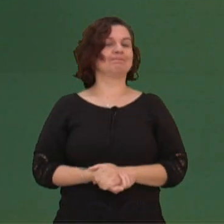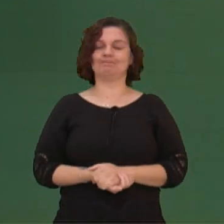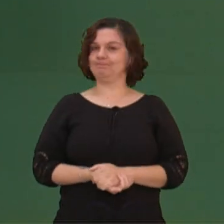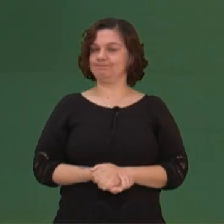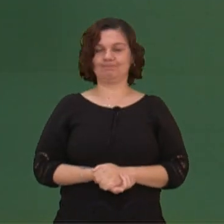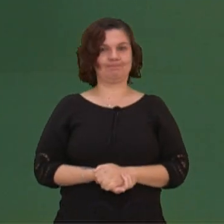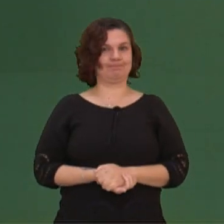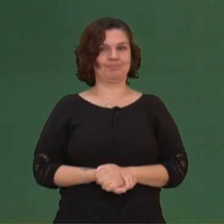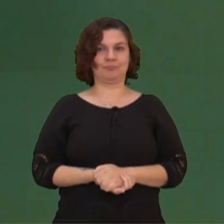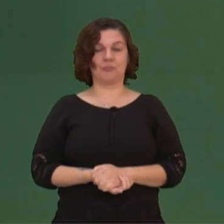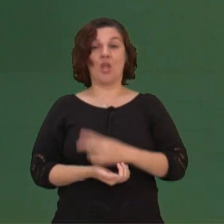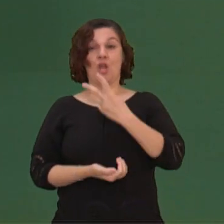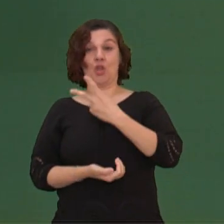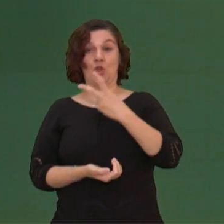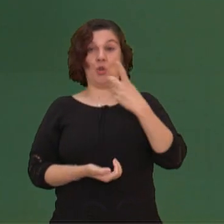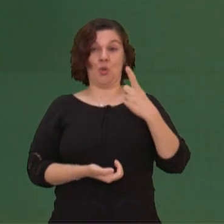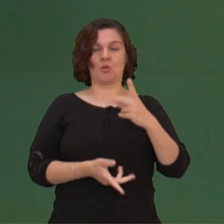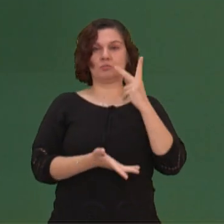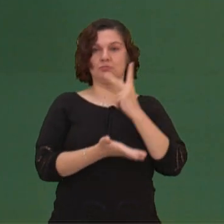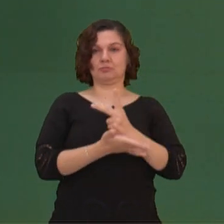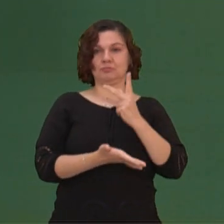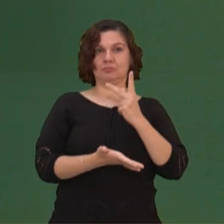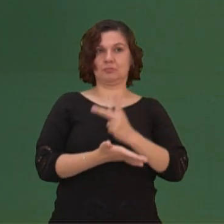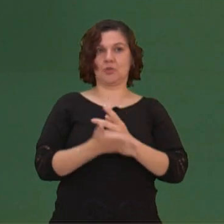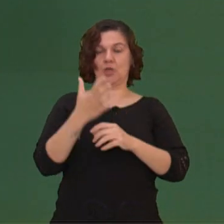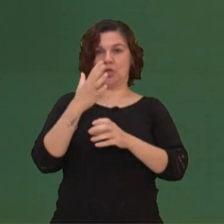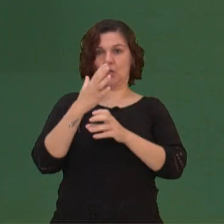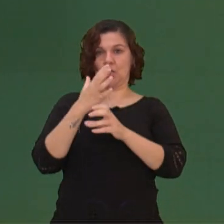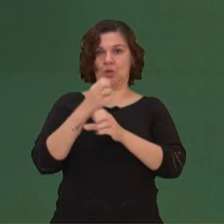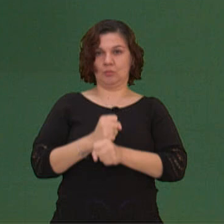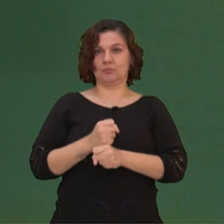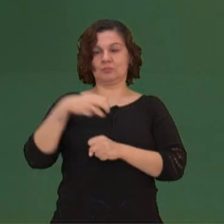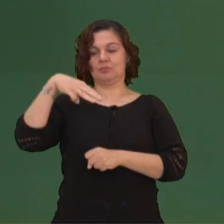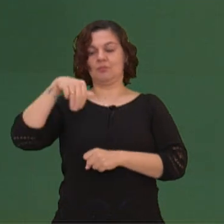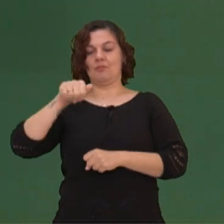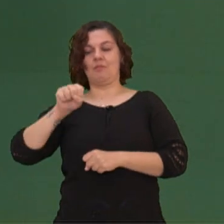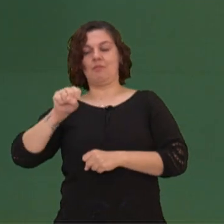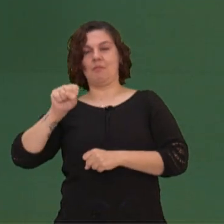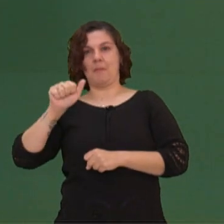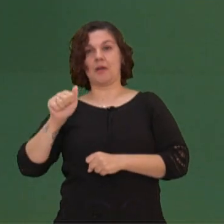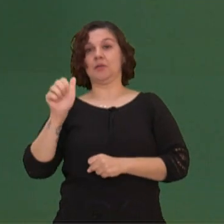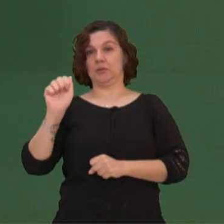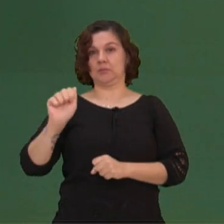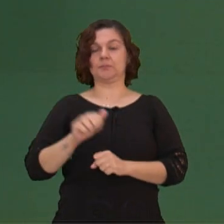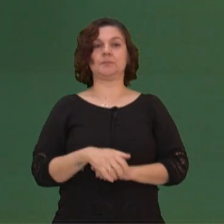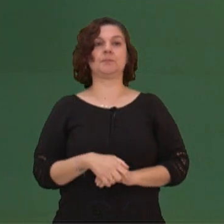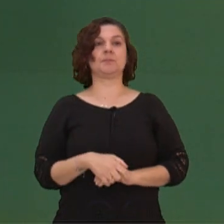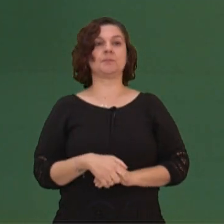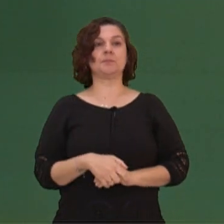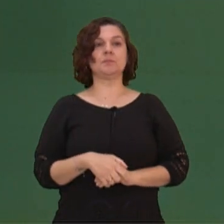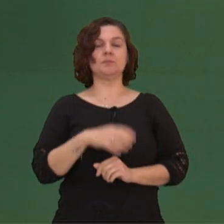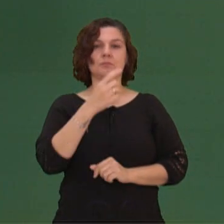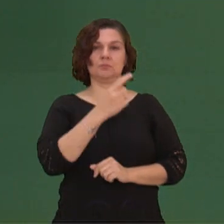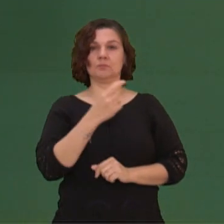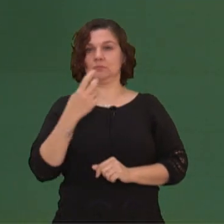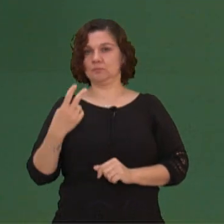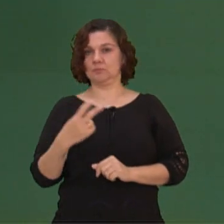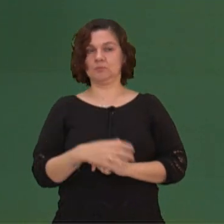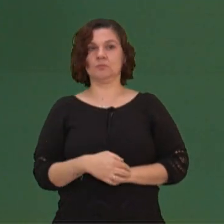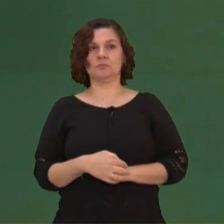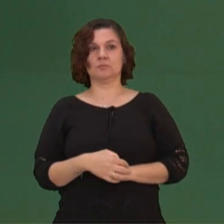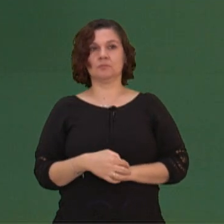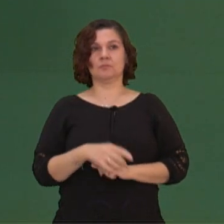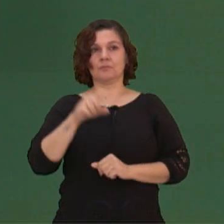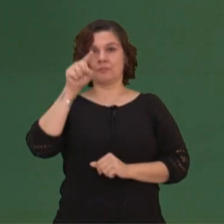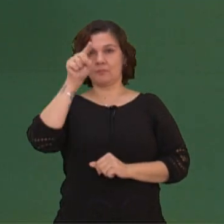2 e 1 possuem o mesmo número de massa. 23 é diferente de 24. 1 e 2 tem igual número